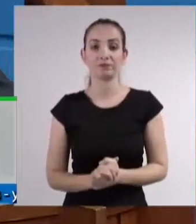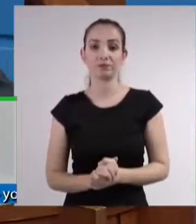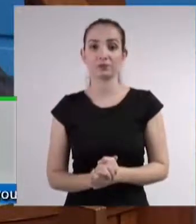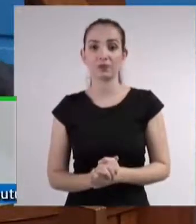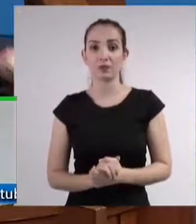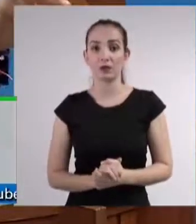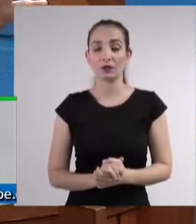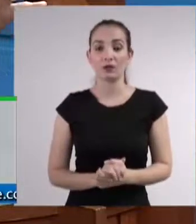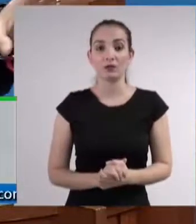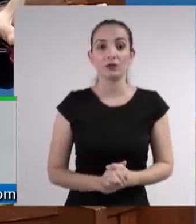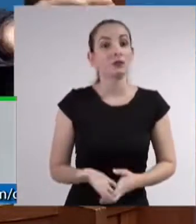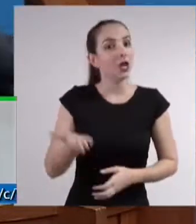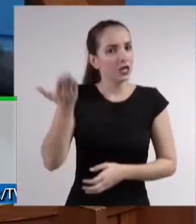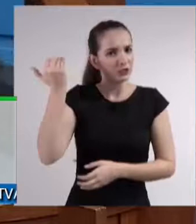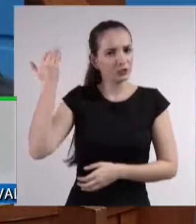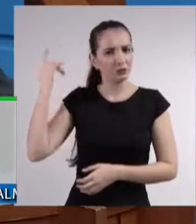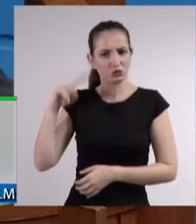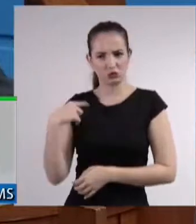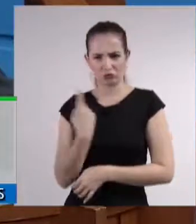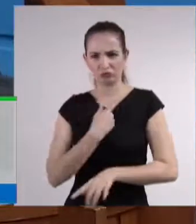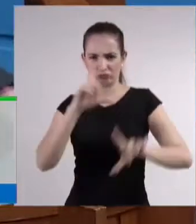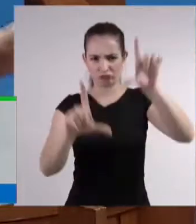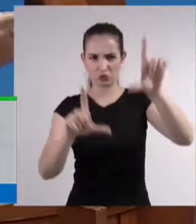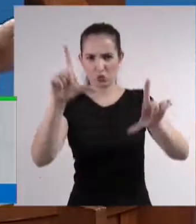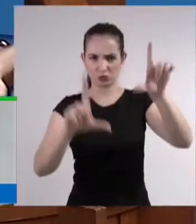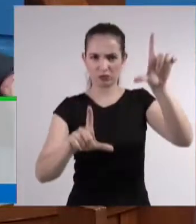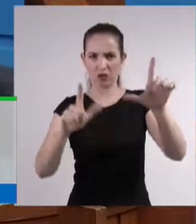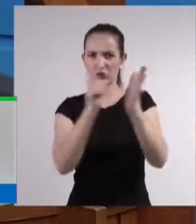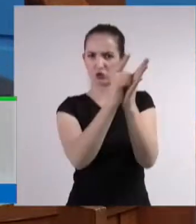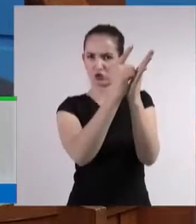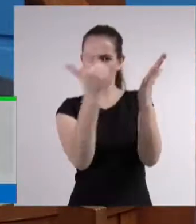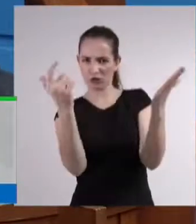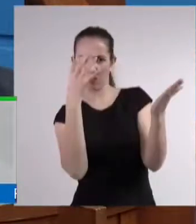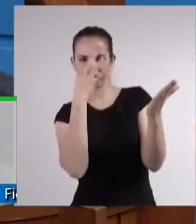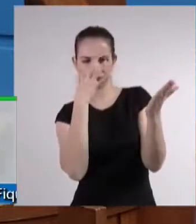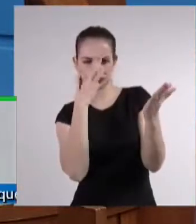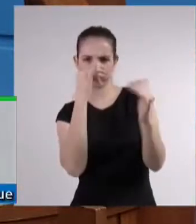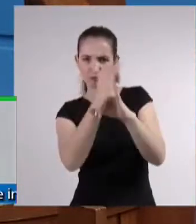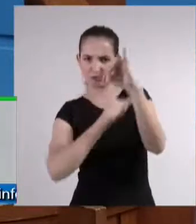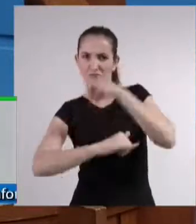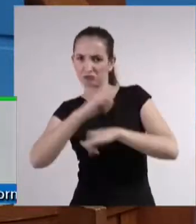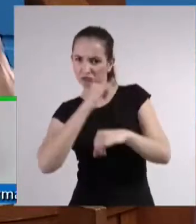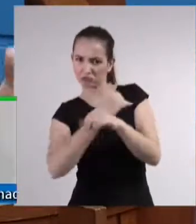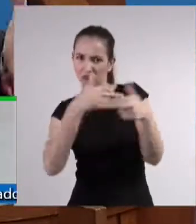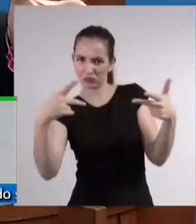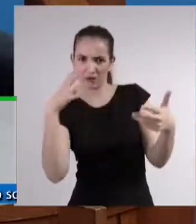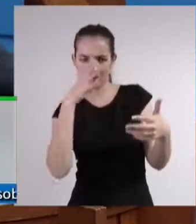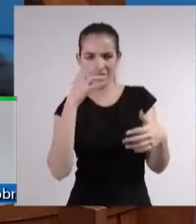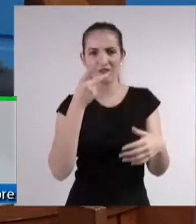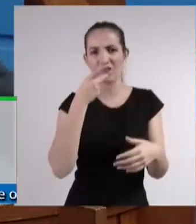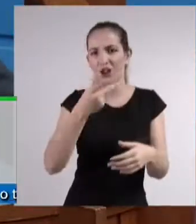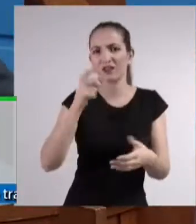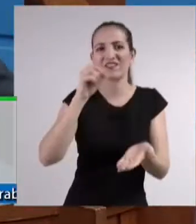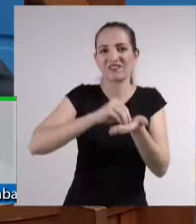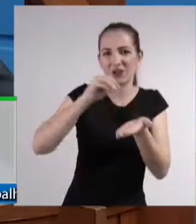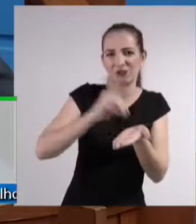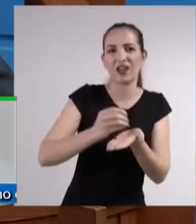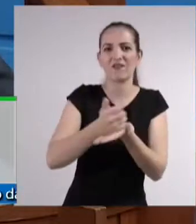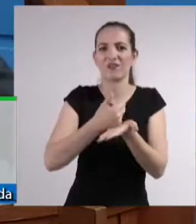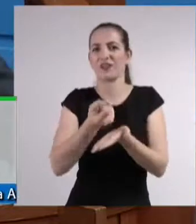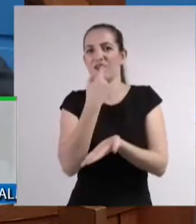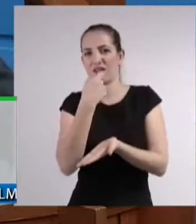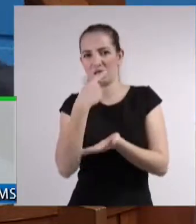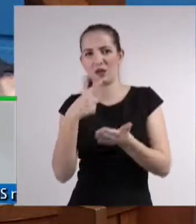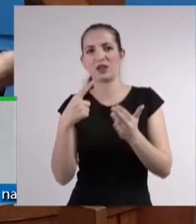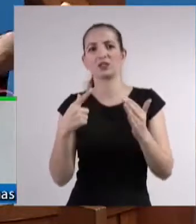Antigamente, nós víamos manchetes nos jornais, nos online, dizendo que faltava dipirona nos postos de